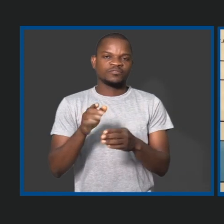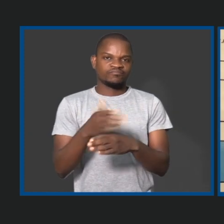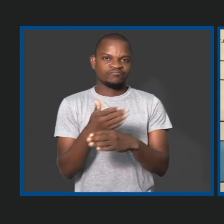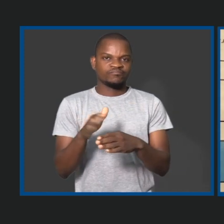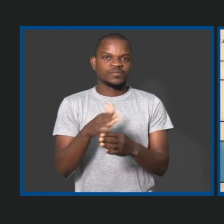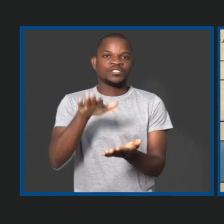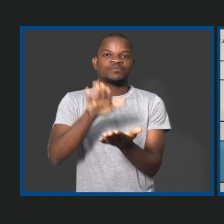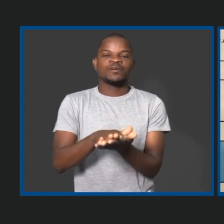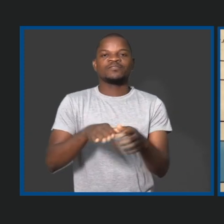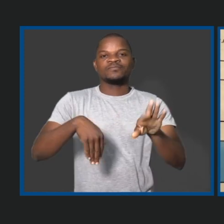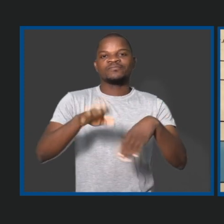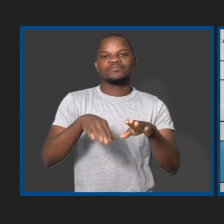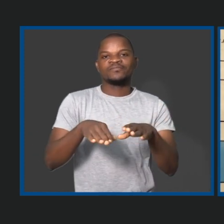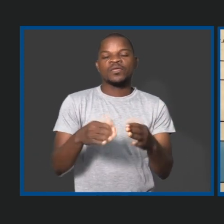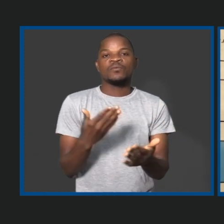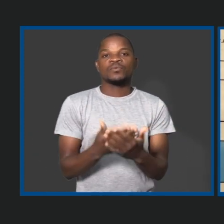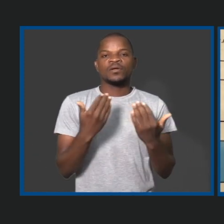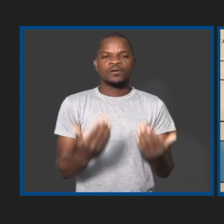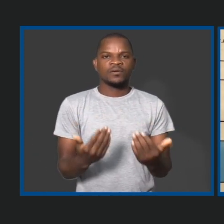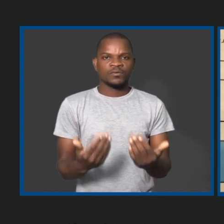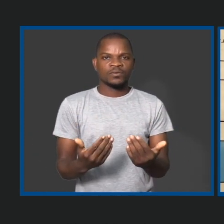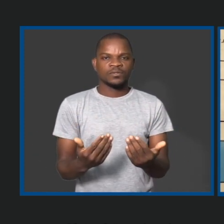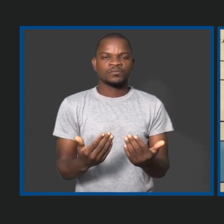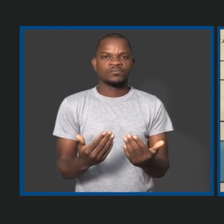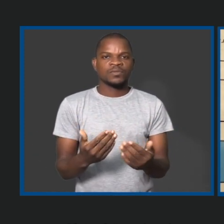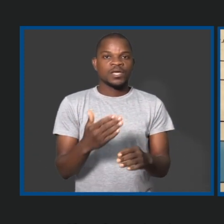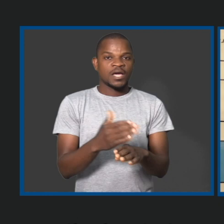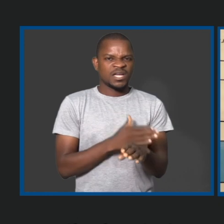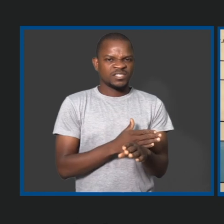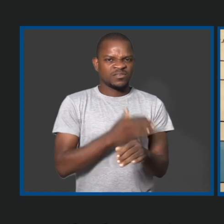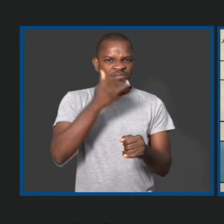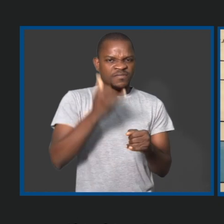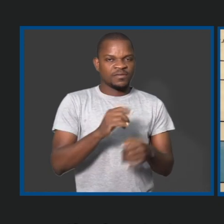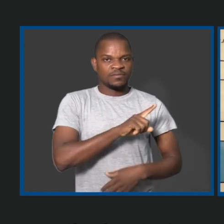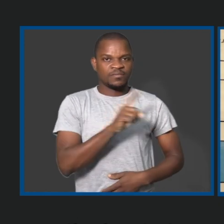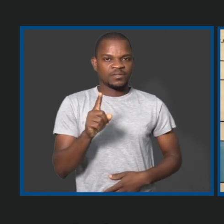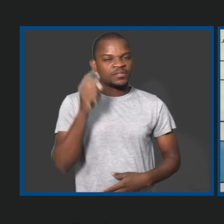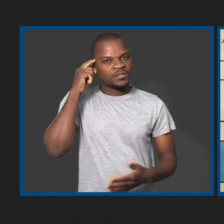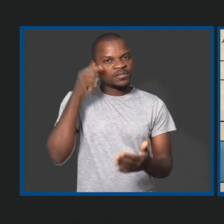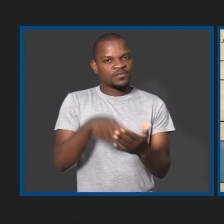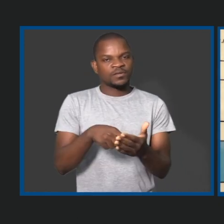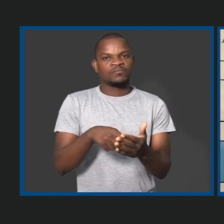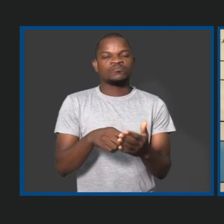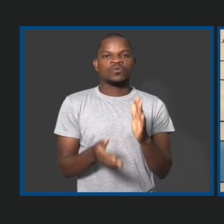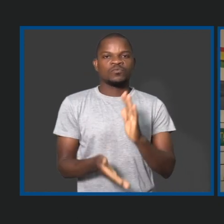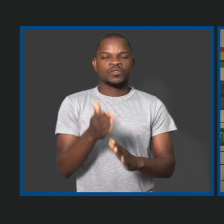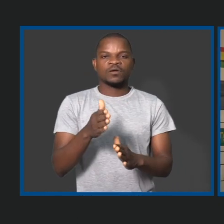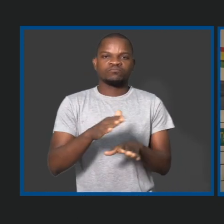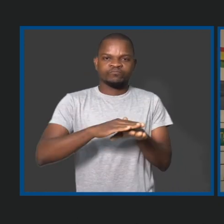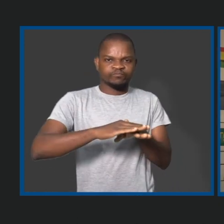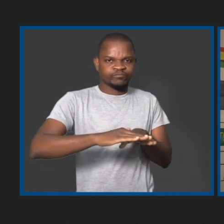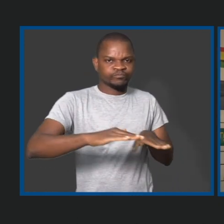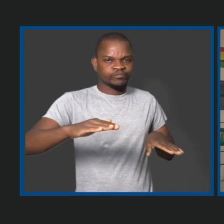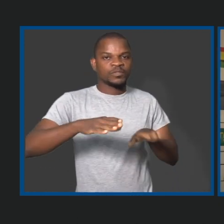posso adiantar que, antes do fim deste mês, já terá terminado o processo de instalação da relva sintética em Lixinga. A